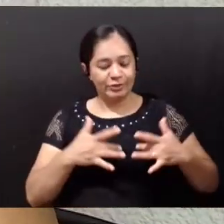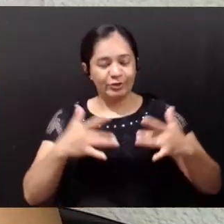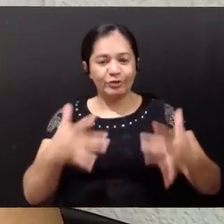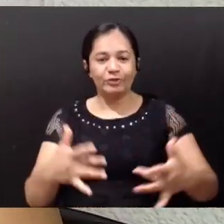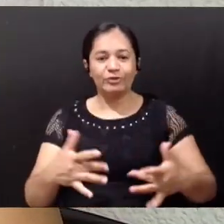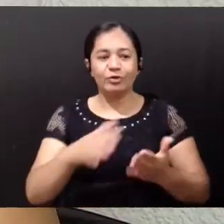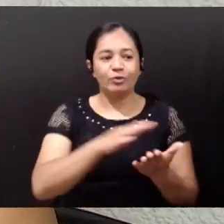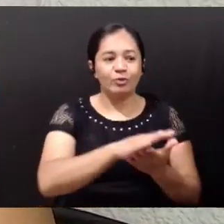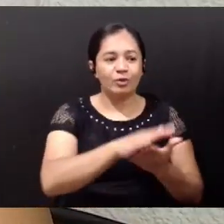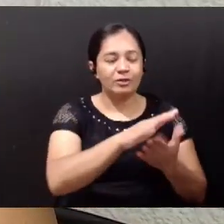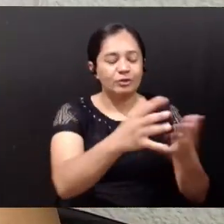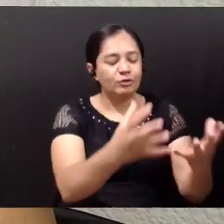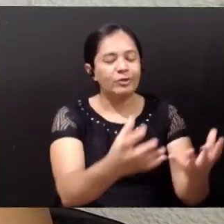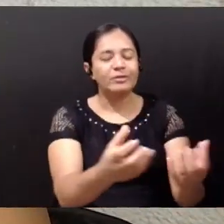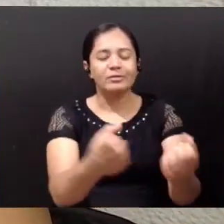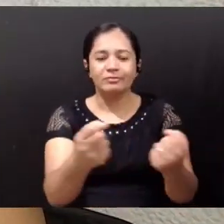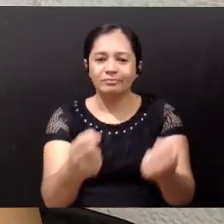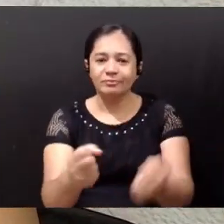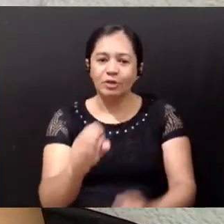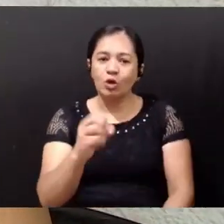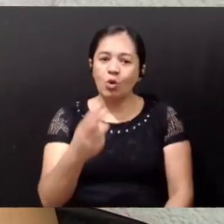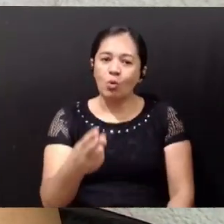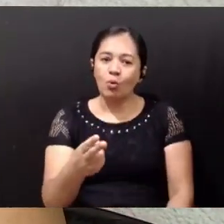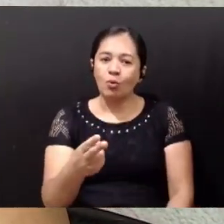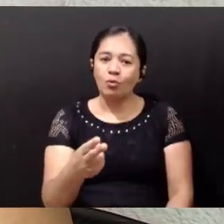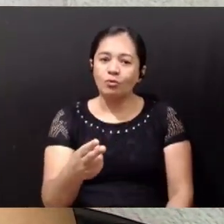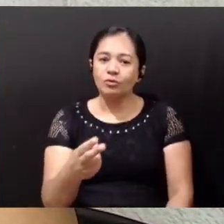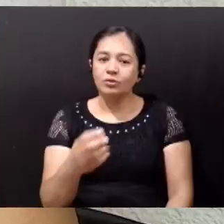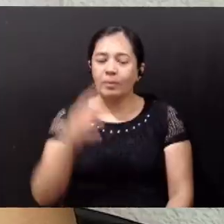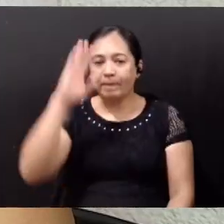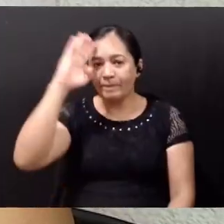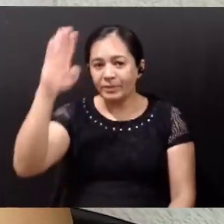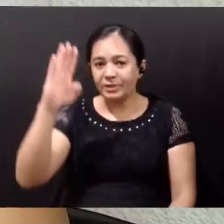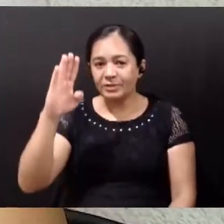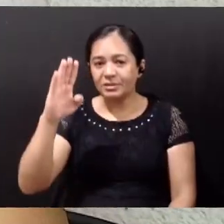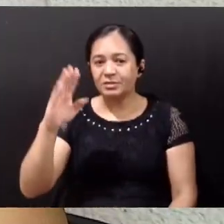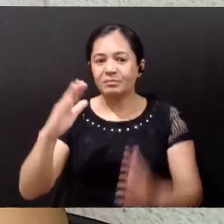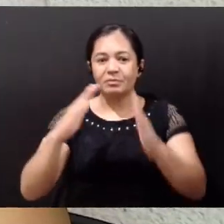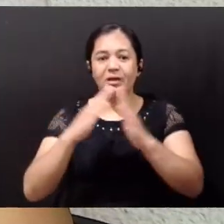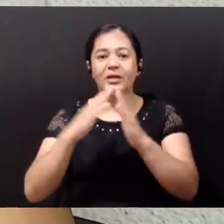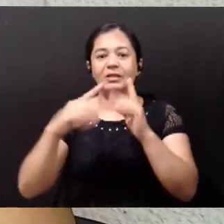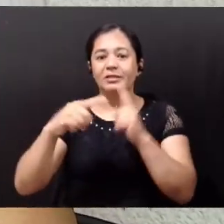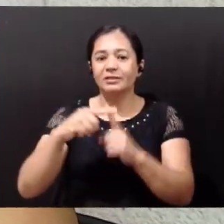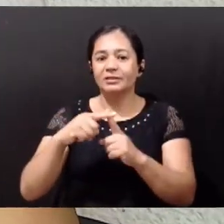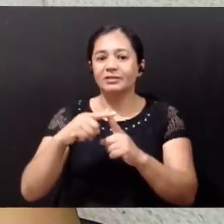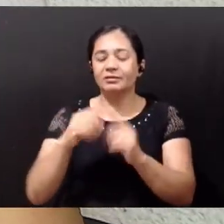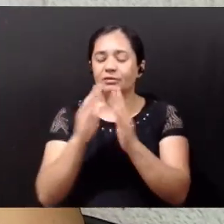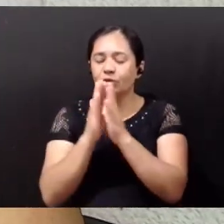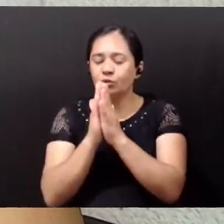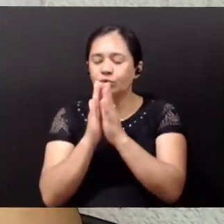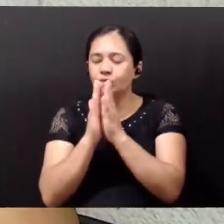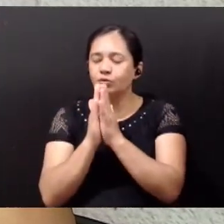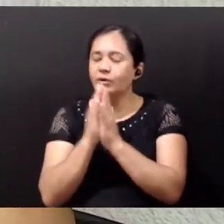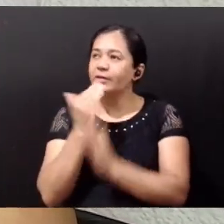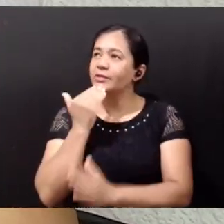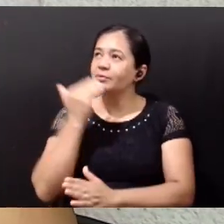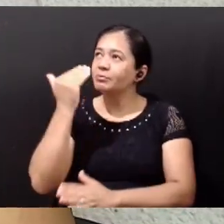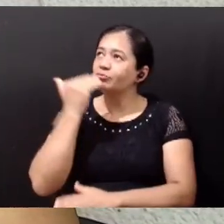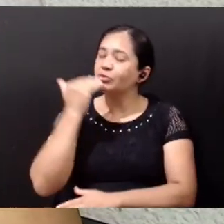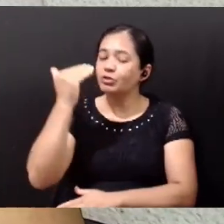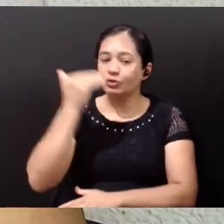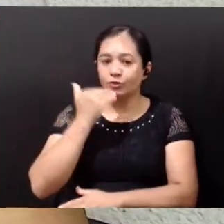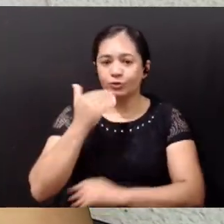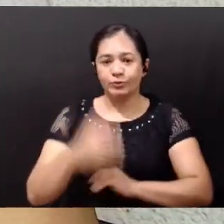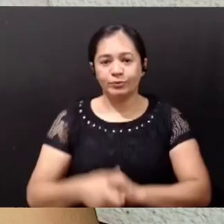acolhimento, ou principalmente na Capela do Santíssimo, fazendo oração e intercessão por eles.